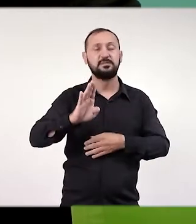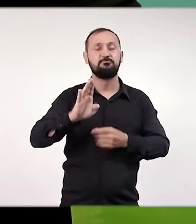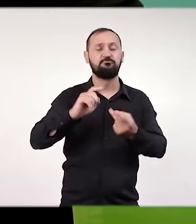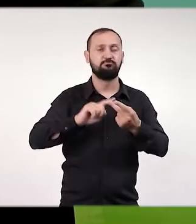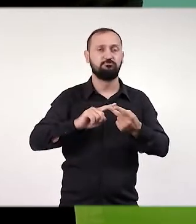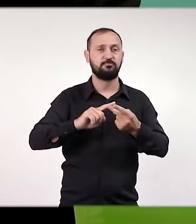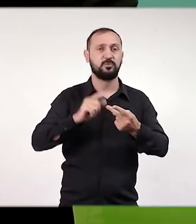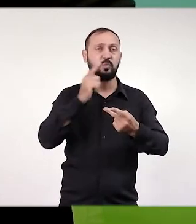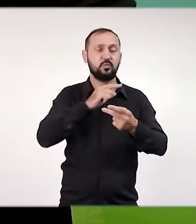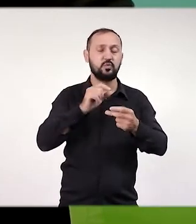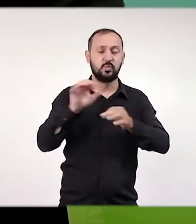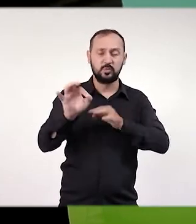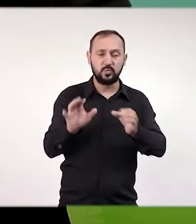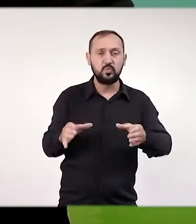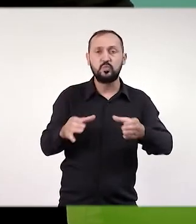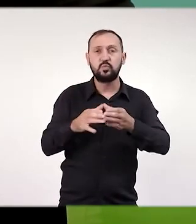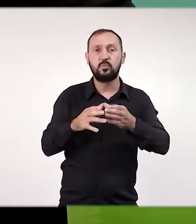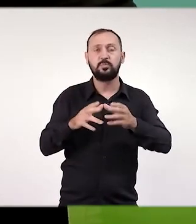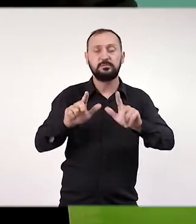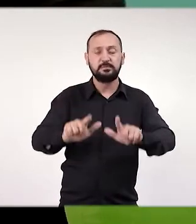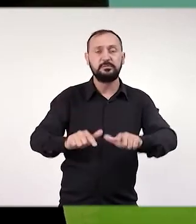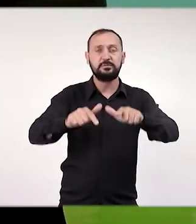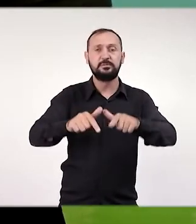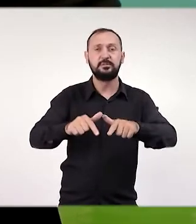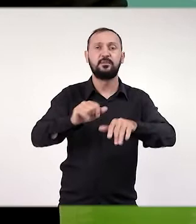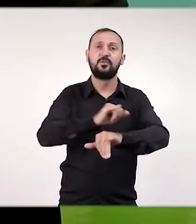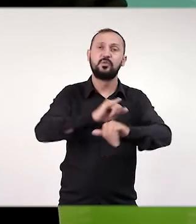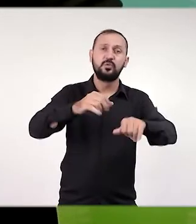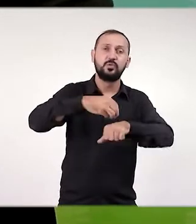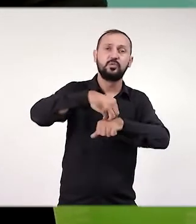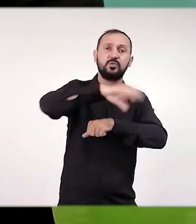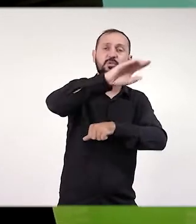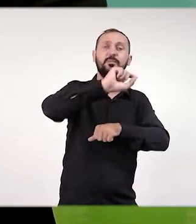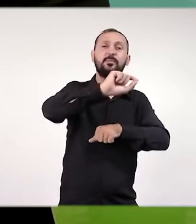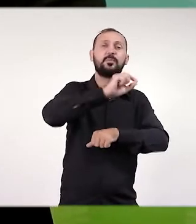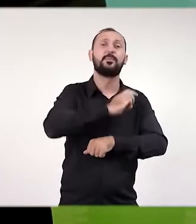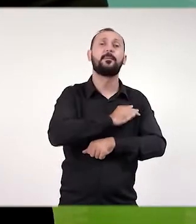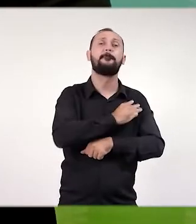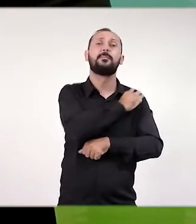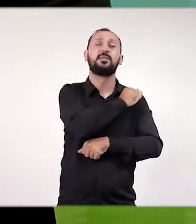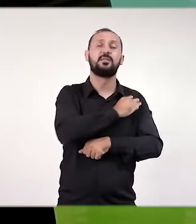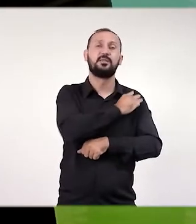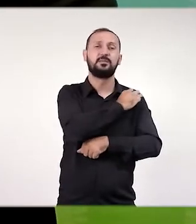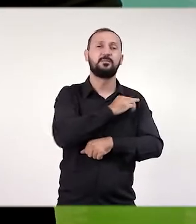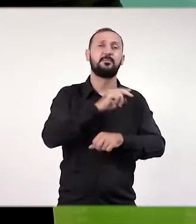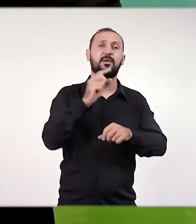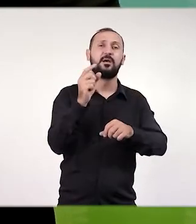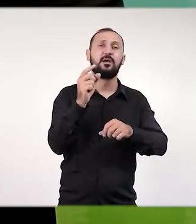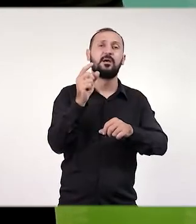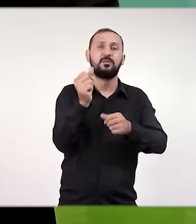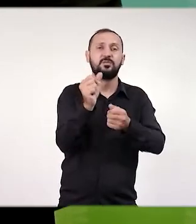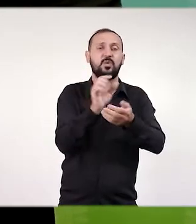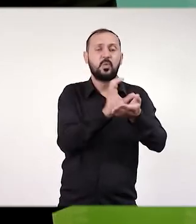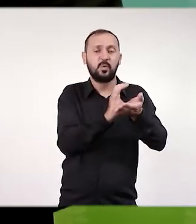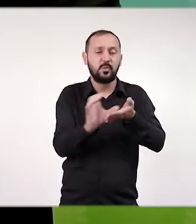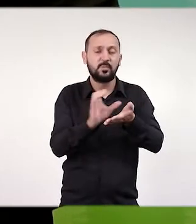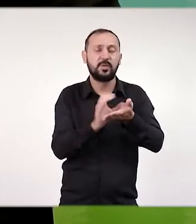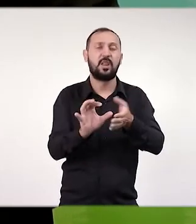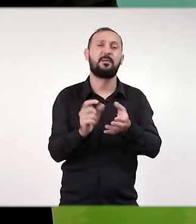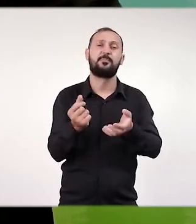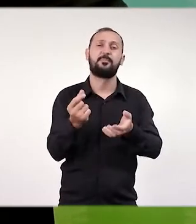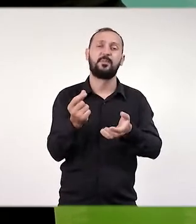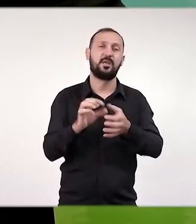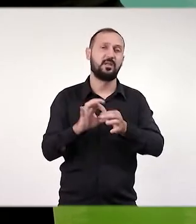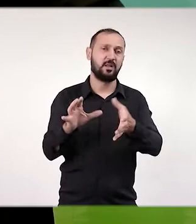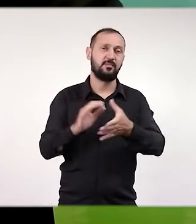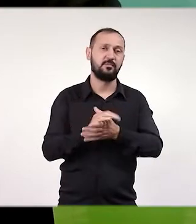assembleias legislativas, para que a gente encampasse uma frente e levasse dados para o ministro, né, para que realmente os recursos conseguissem